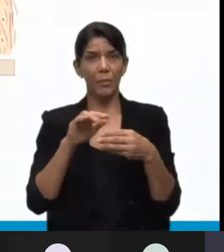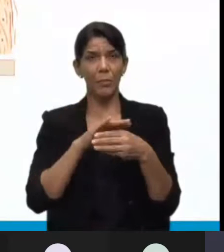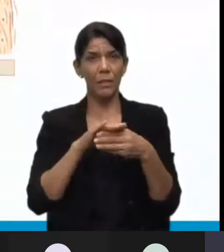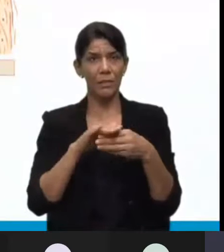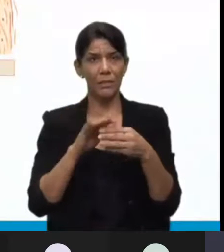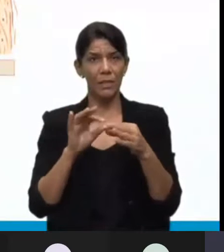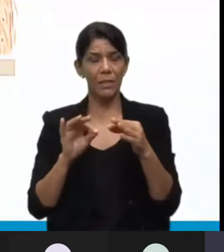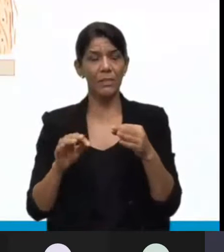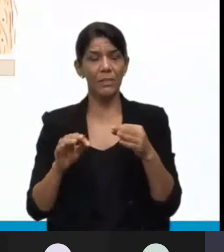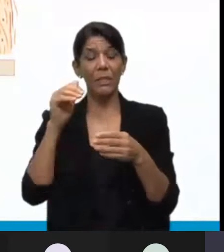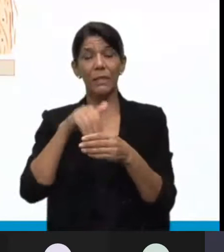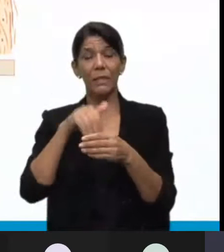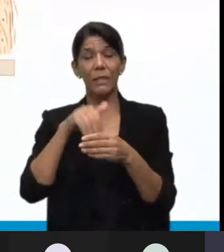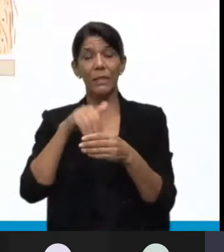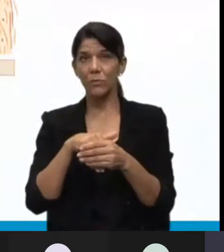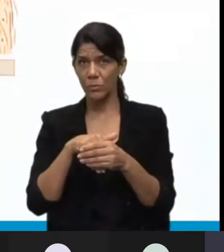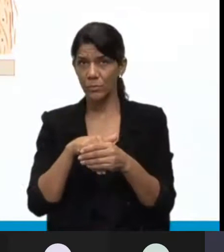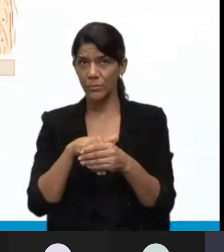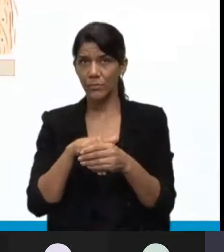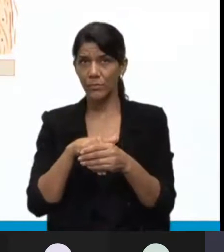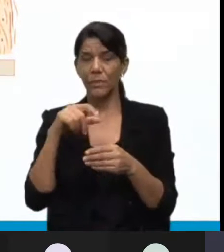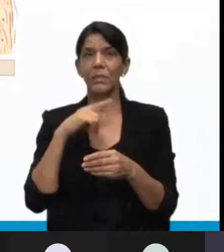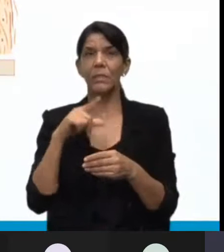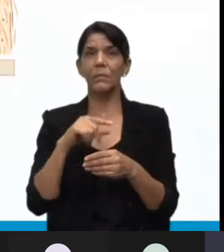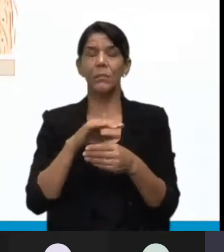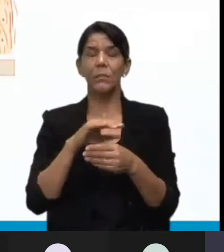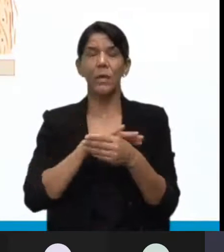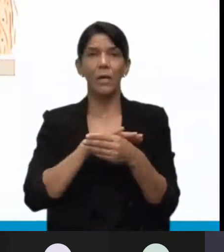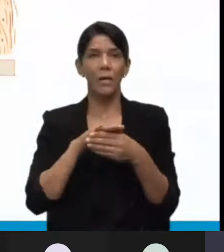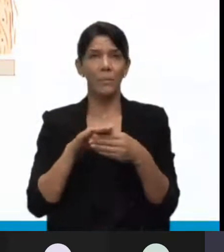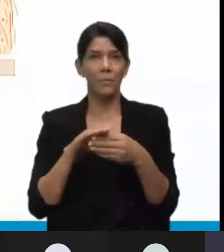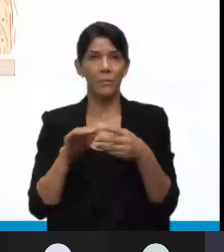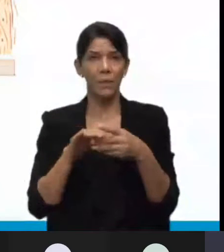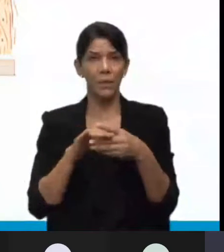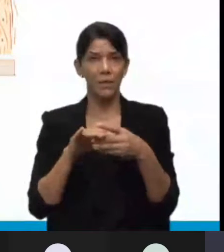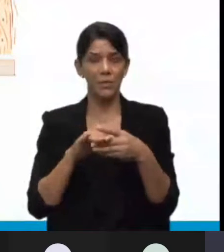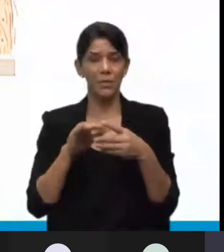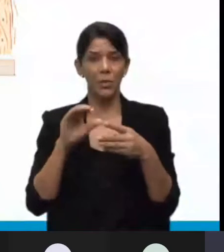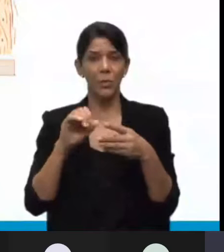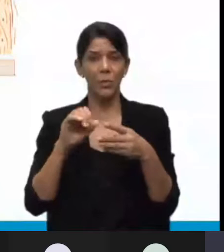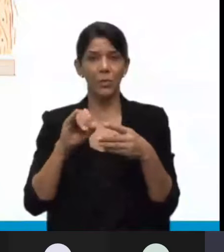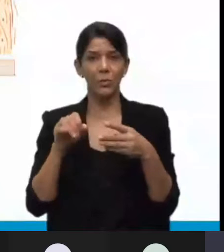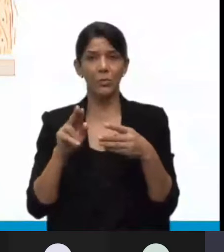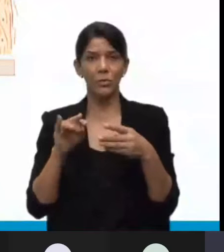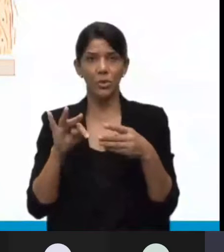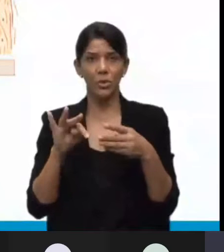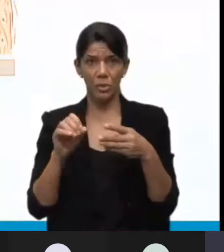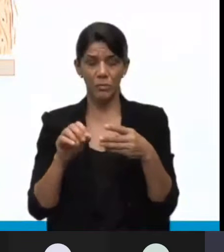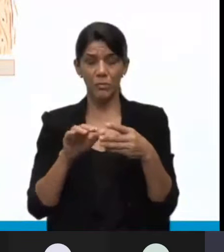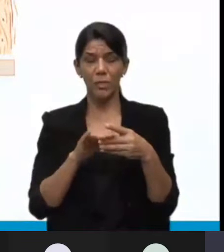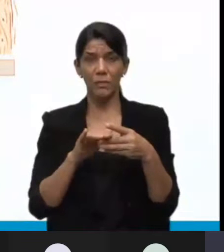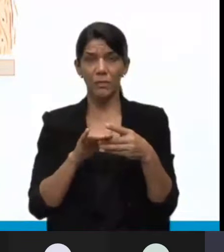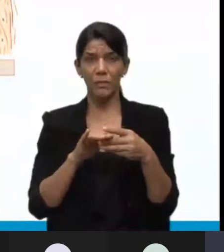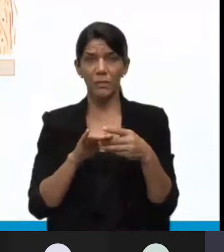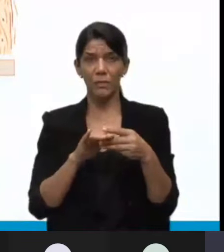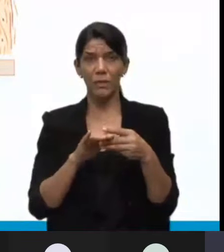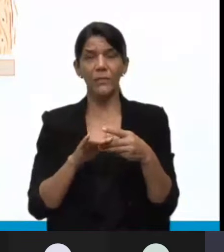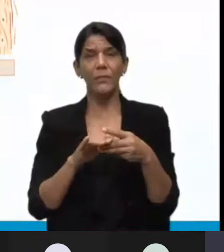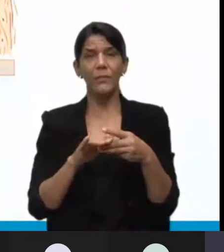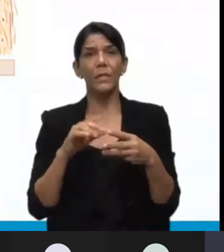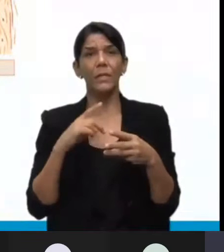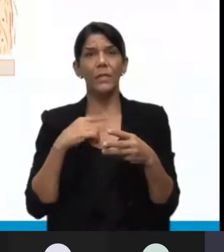mais externo, e dentro aqui, ó, nós temos aqui uma camada de tecido conjuntivo, então essa é a túnica